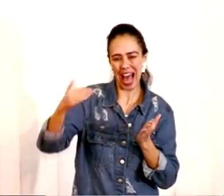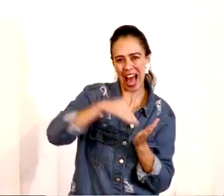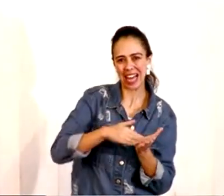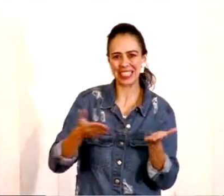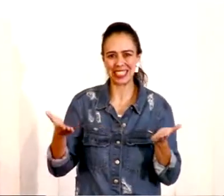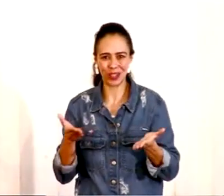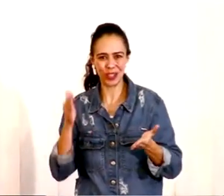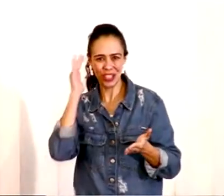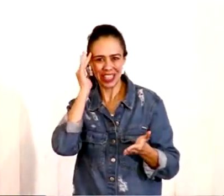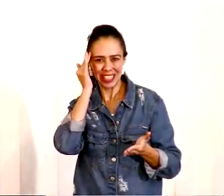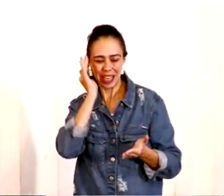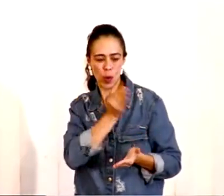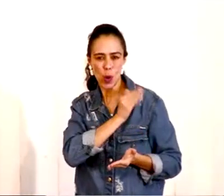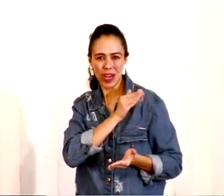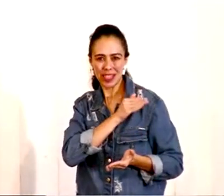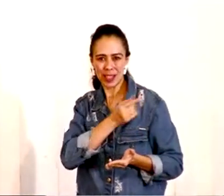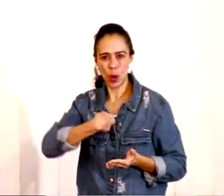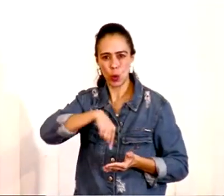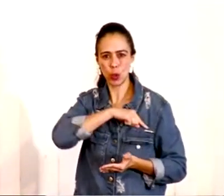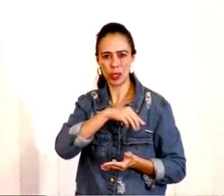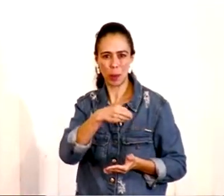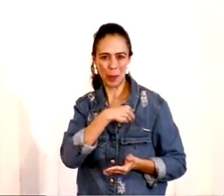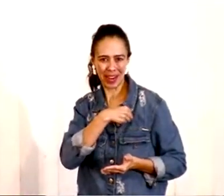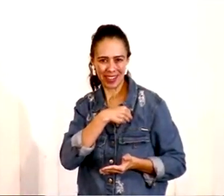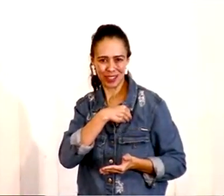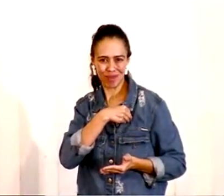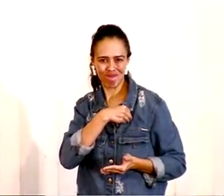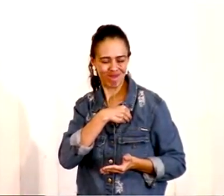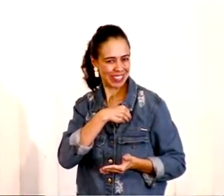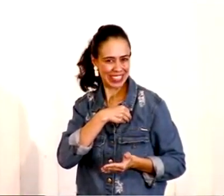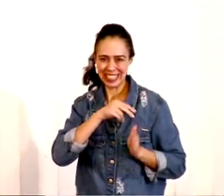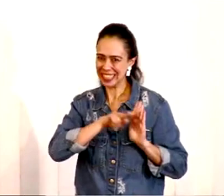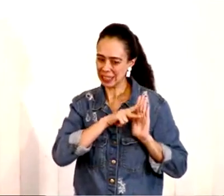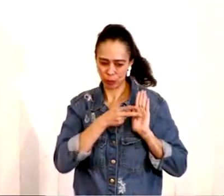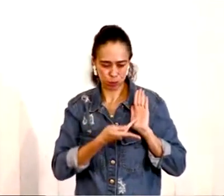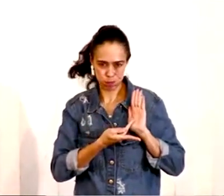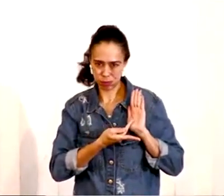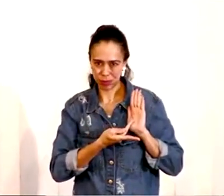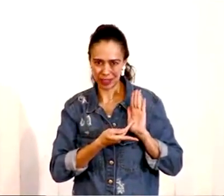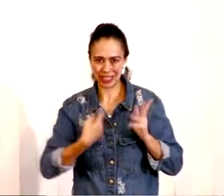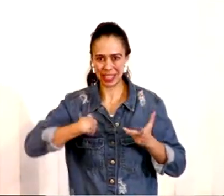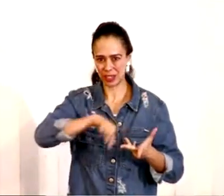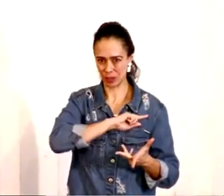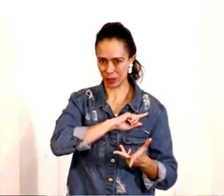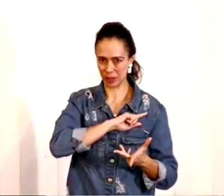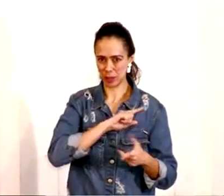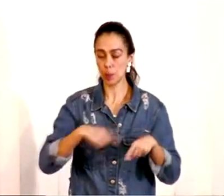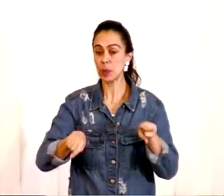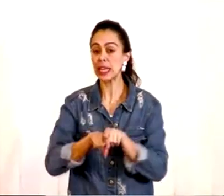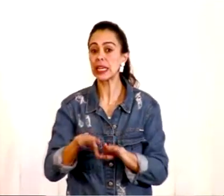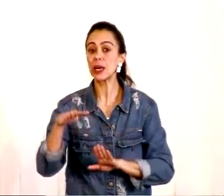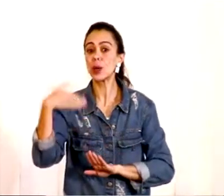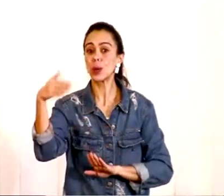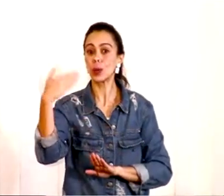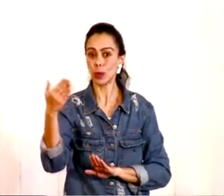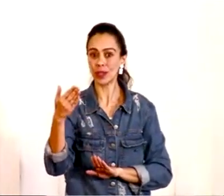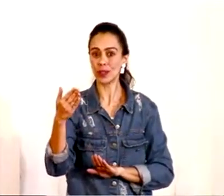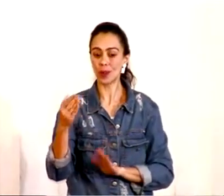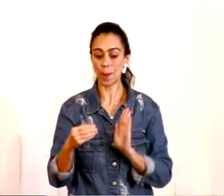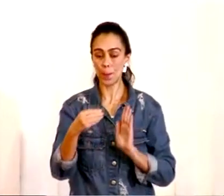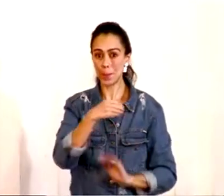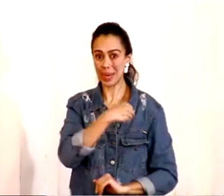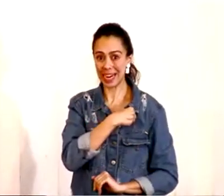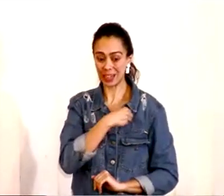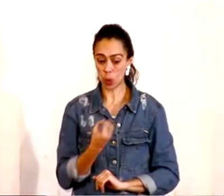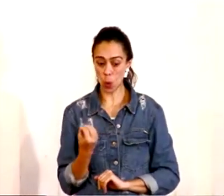a entender que quando o pecado entrou no mundo, ele não só mexeu estruturalmente no homem, mas mexeu na